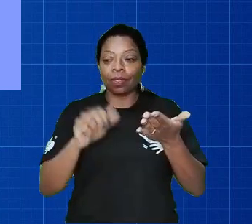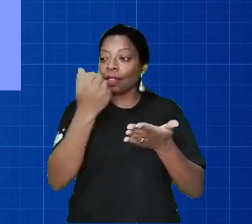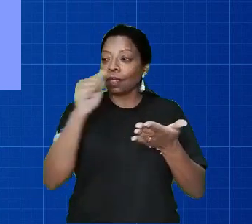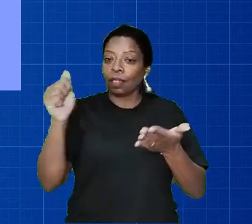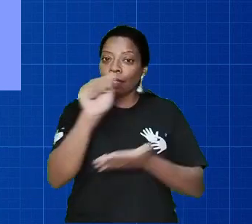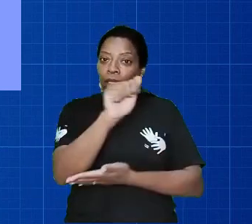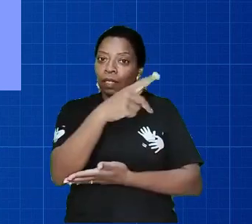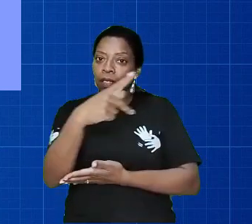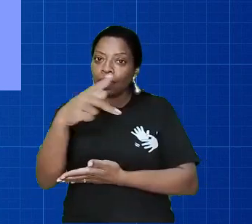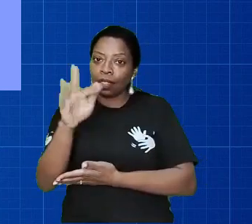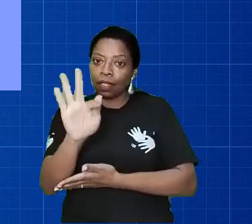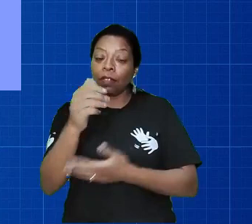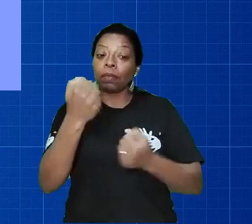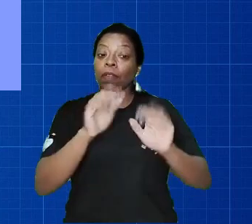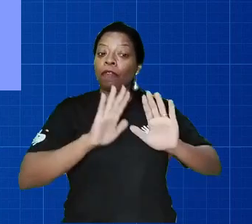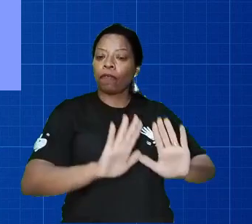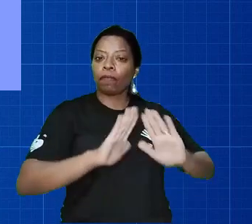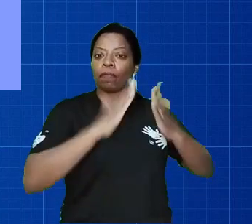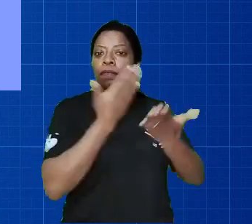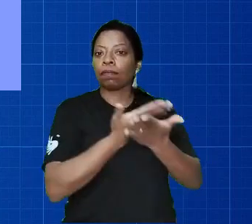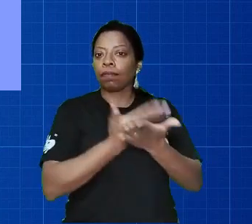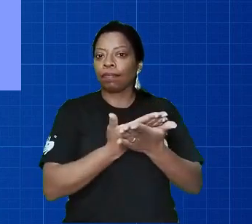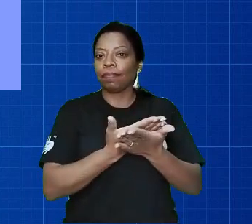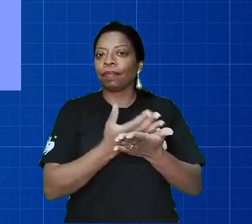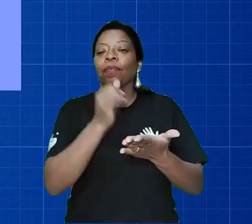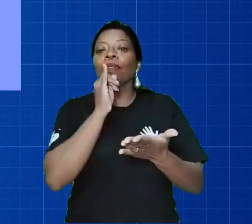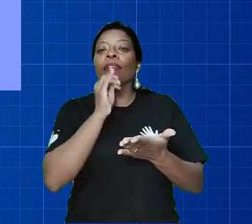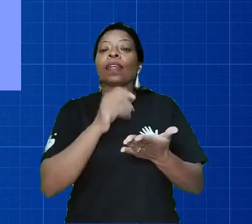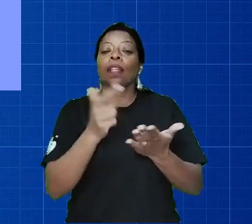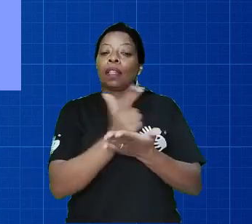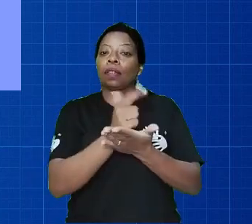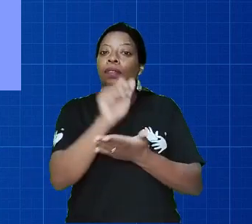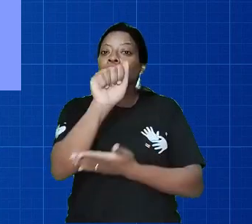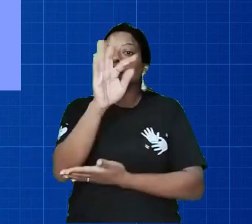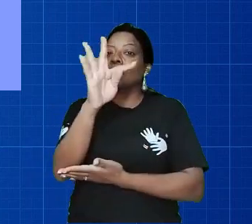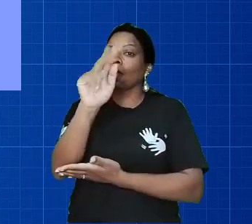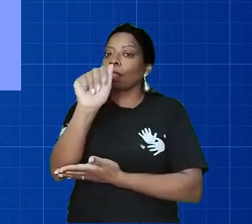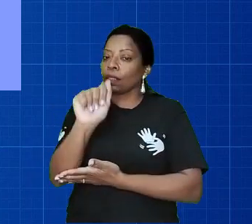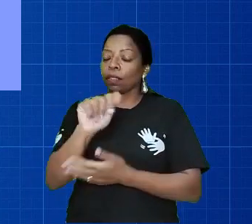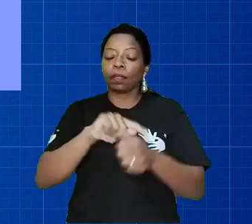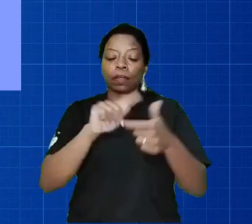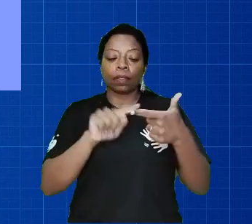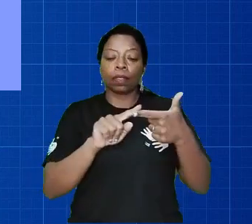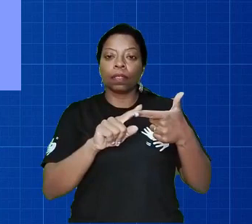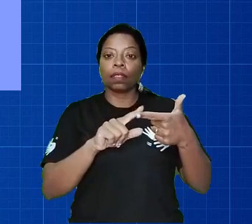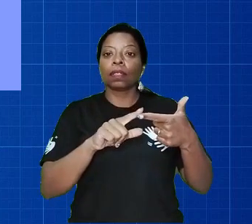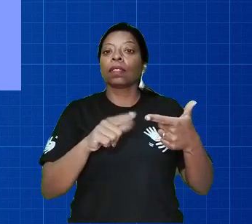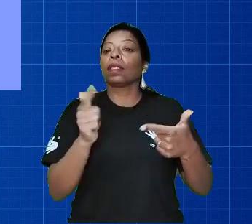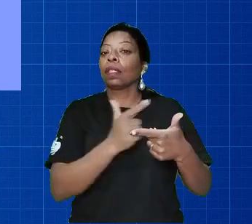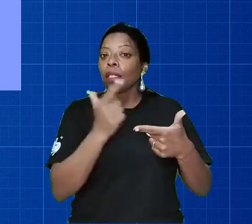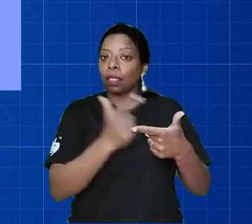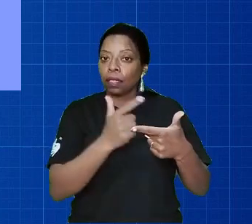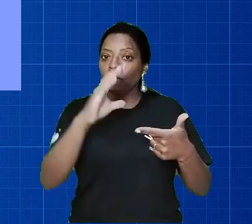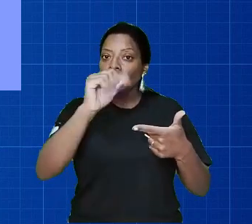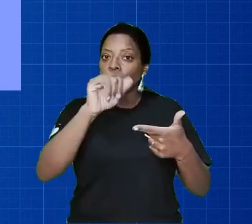deverão permanecer na unidade, como, por exemplo, o livro ata, o livro caixa e o livro tombo. Elas